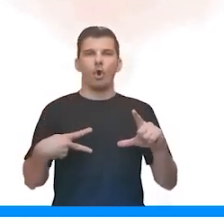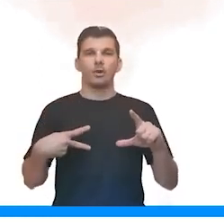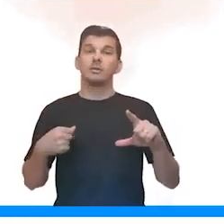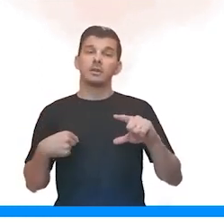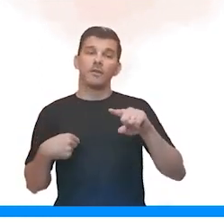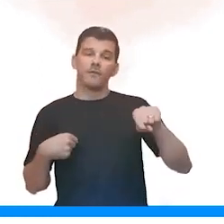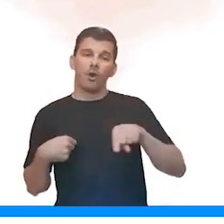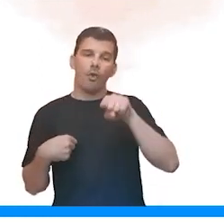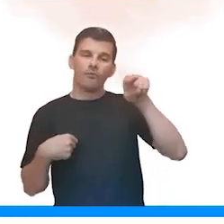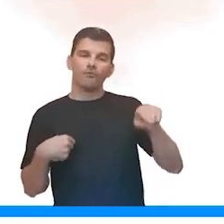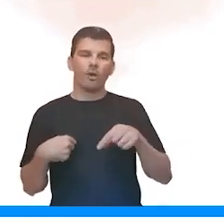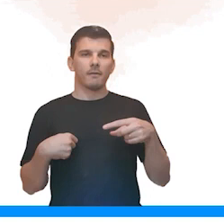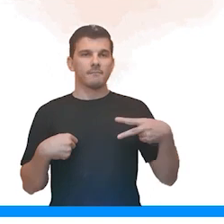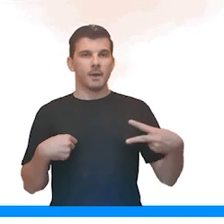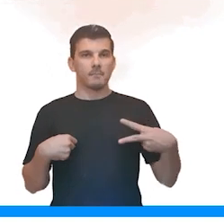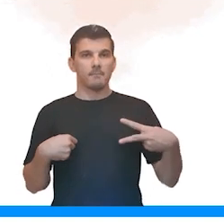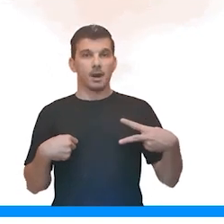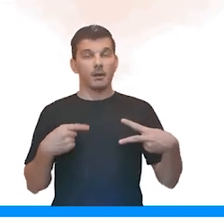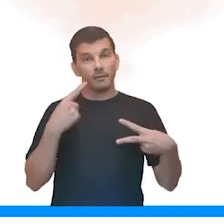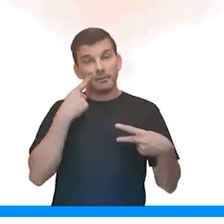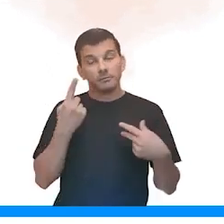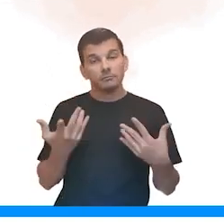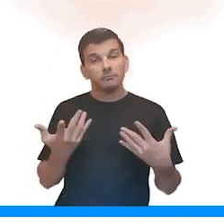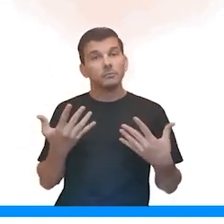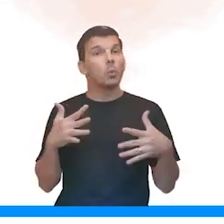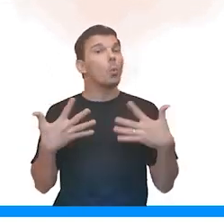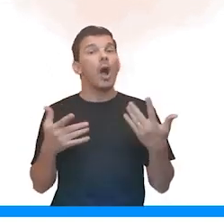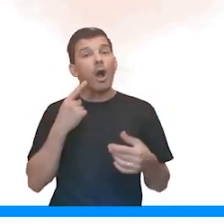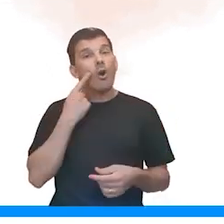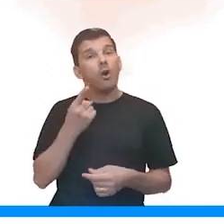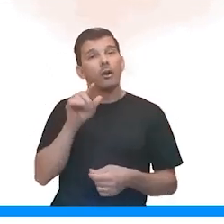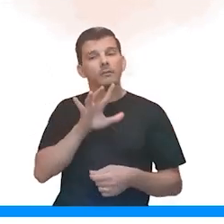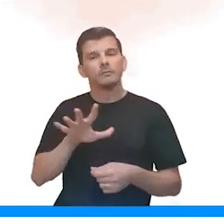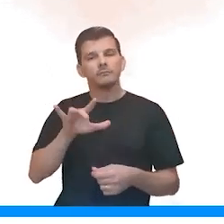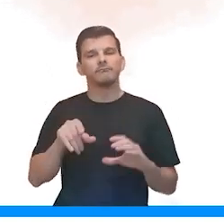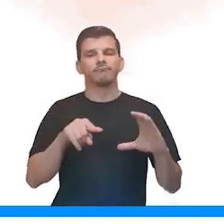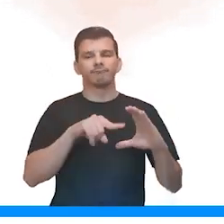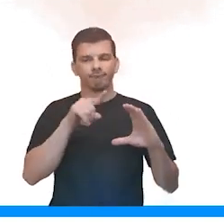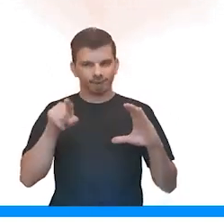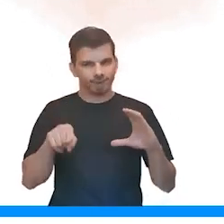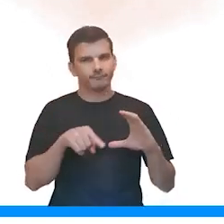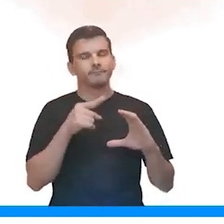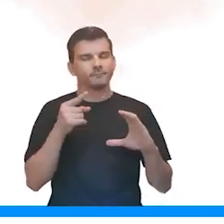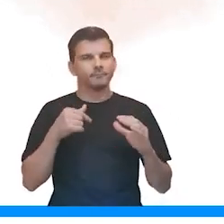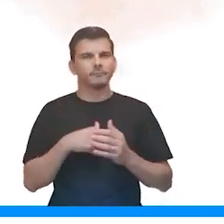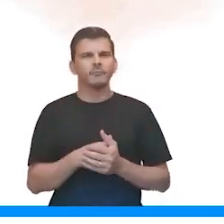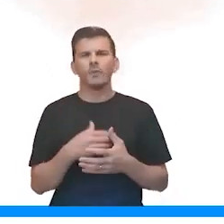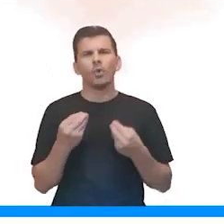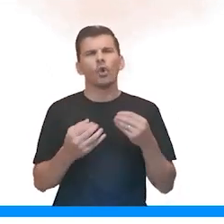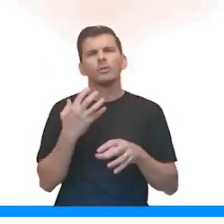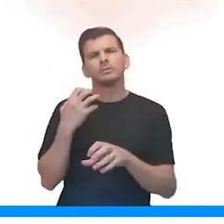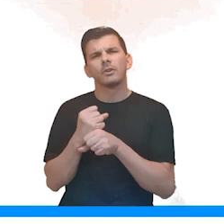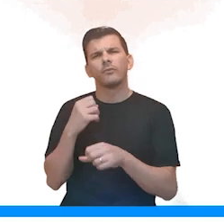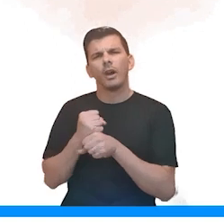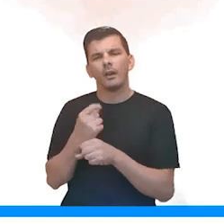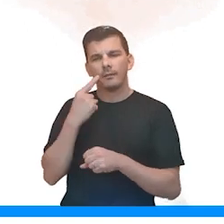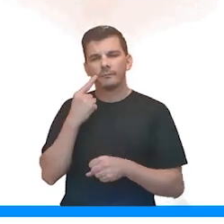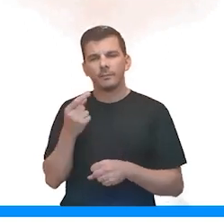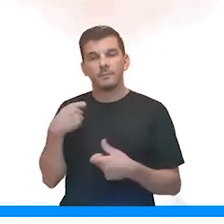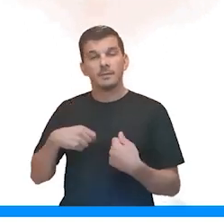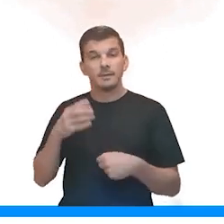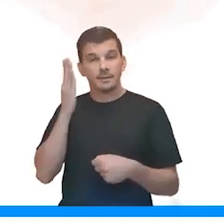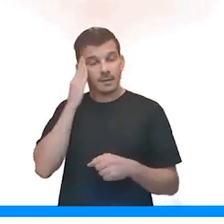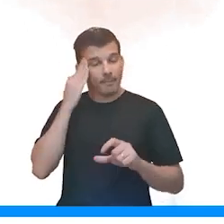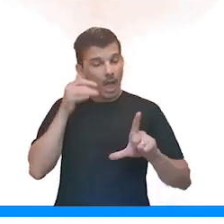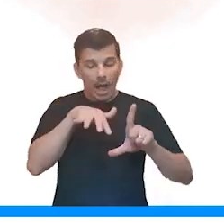horário, o trabalho é positivo, se ele for anti-horário é negativo. No caso aí, o sentido de movimento do processo é horário, então o trabalho é positivo.